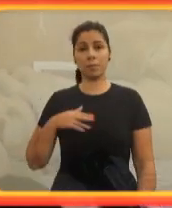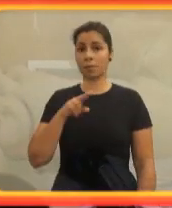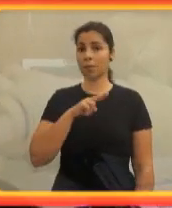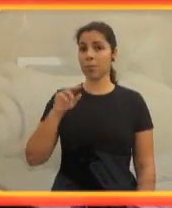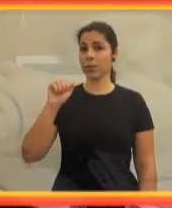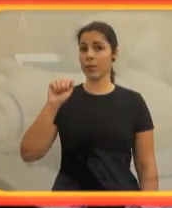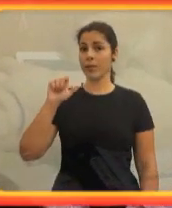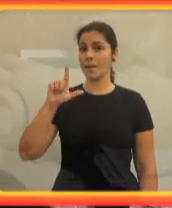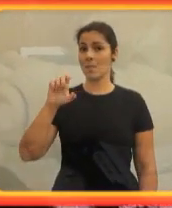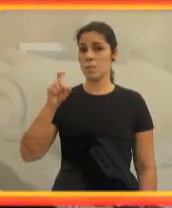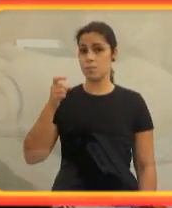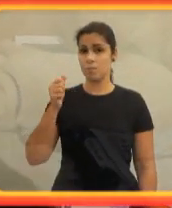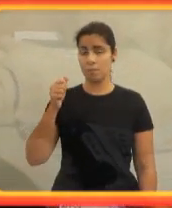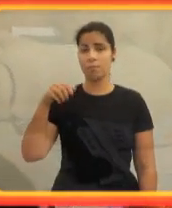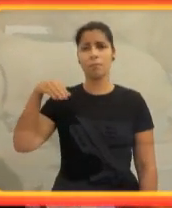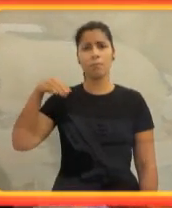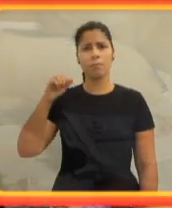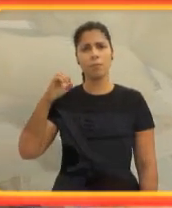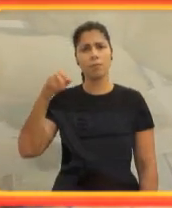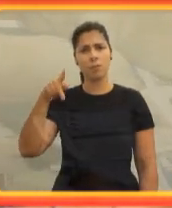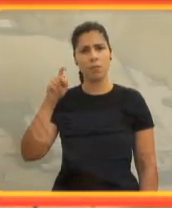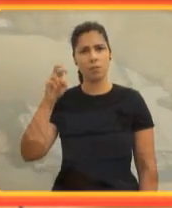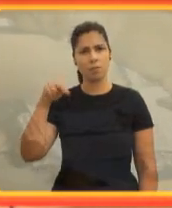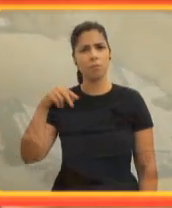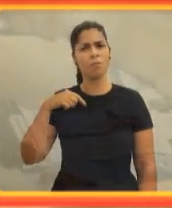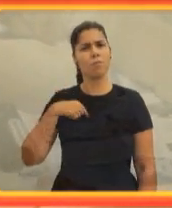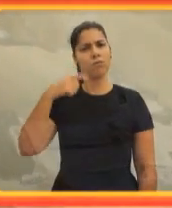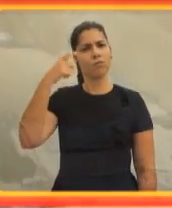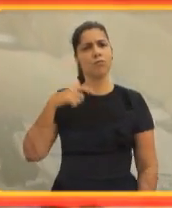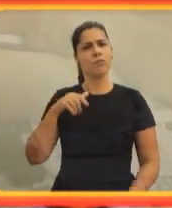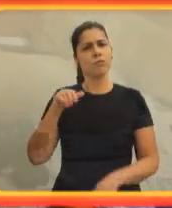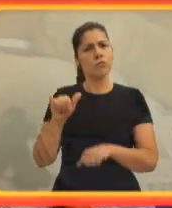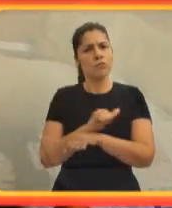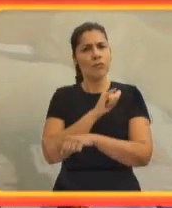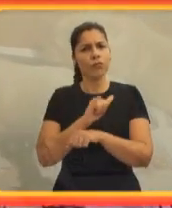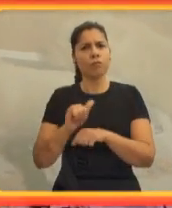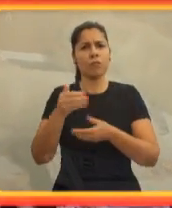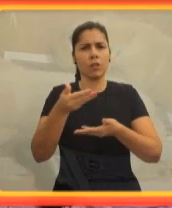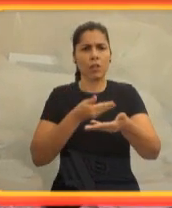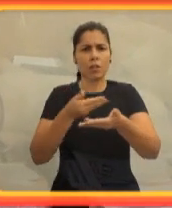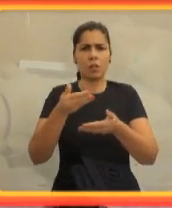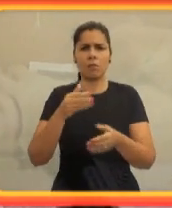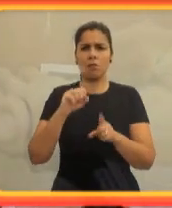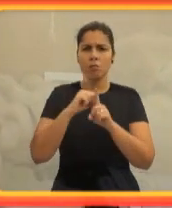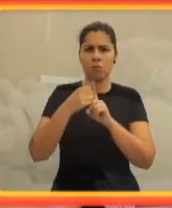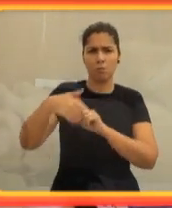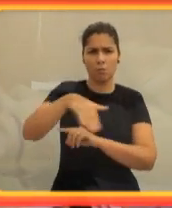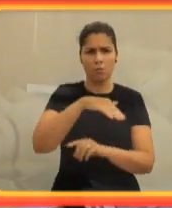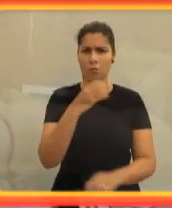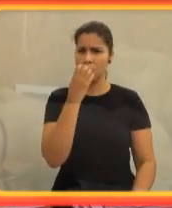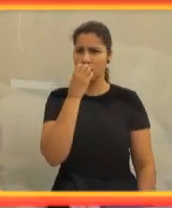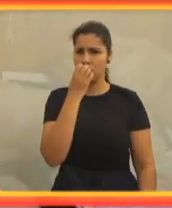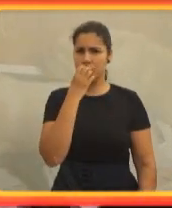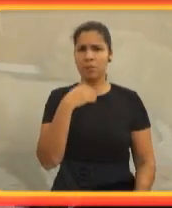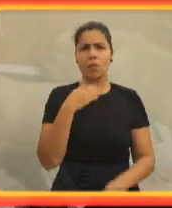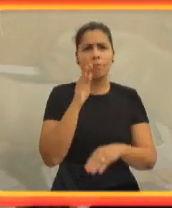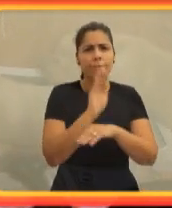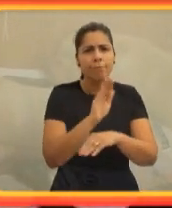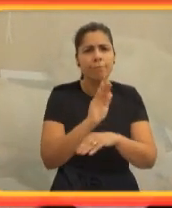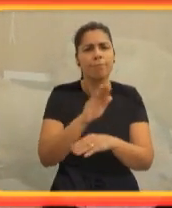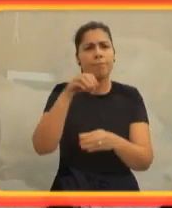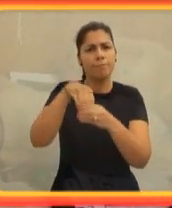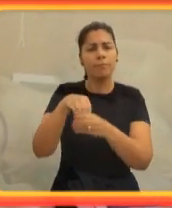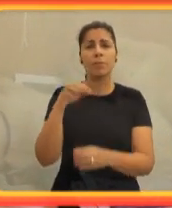Meu nome é Alexa McKern. Sou técnica em intervenções assistidas por cães. Colaboro com a Fundapaz há 3 anos e, neste